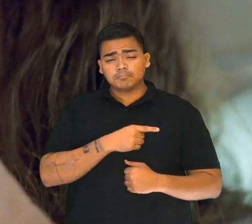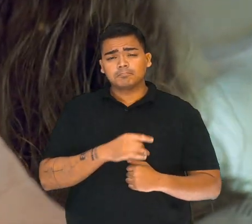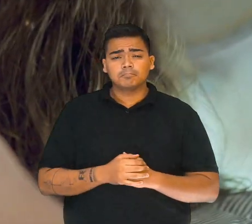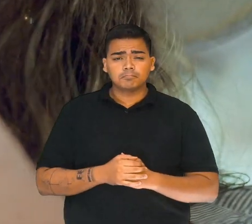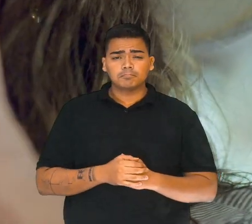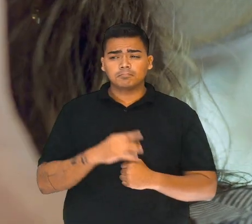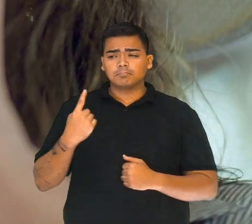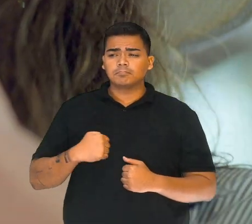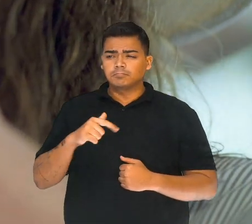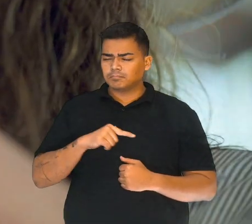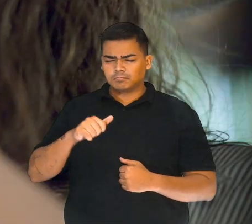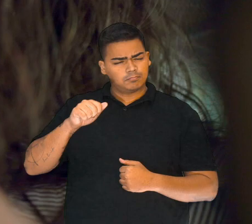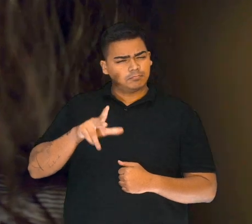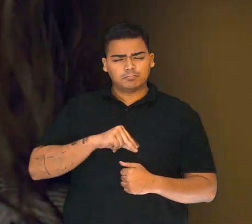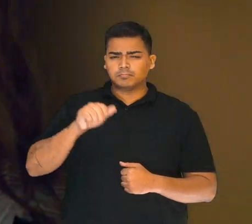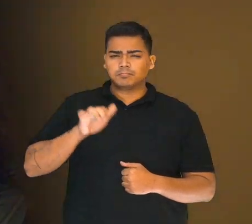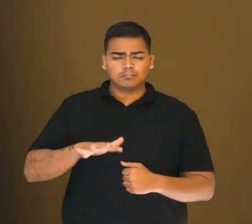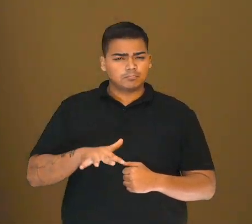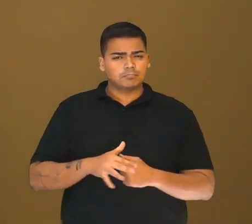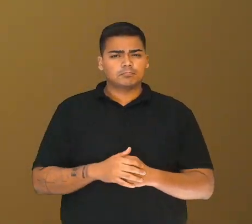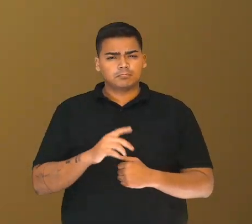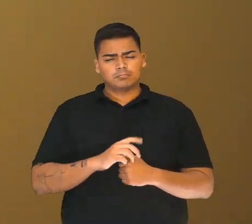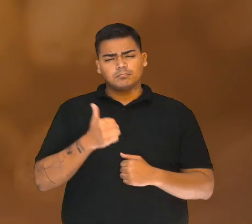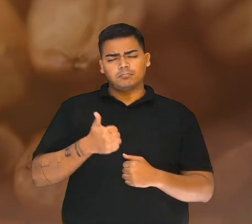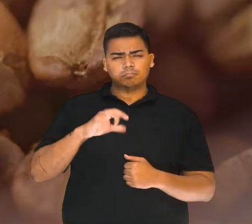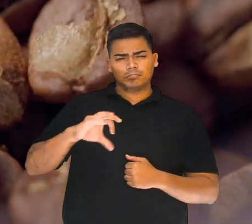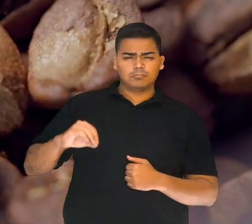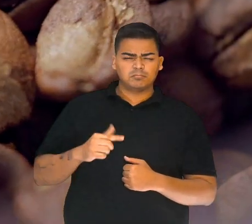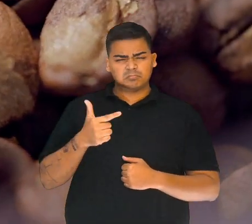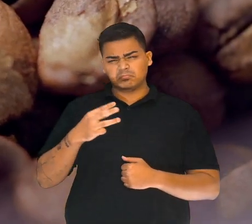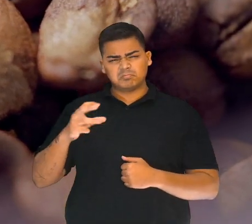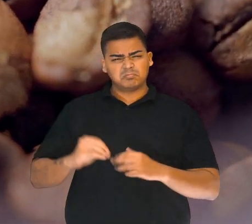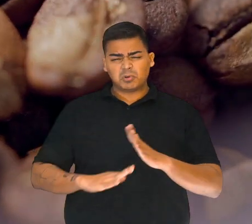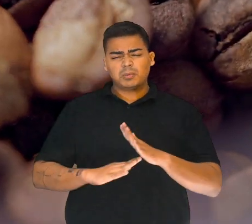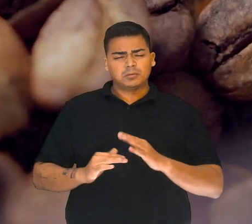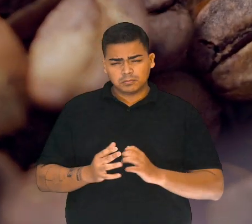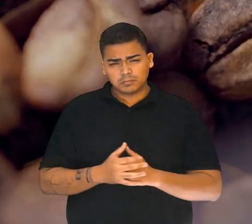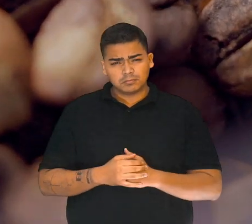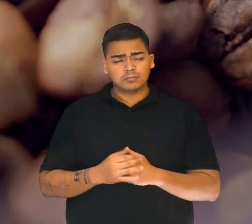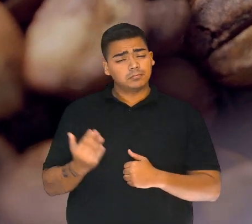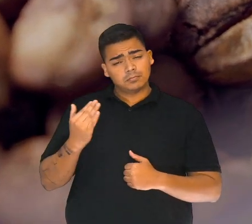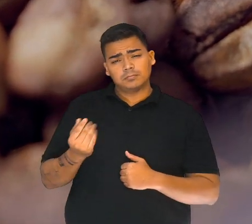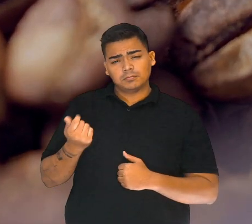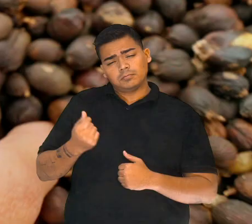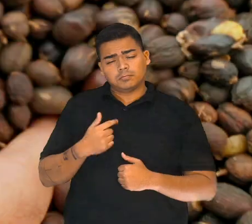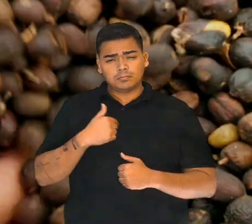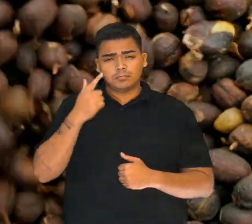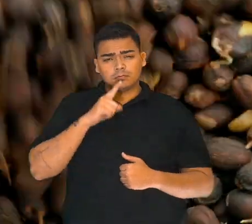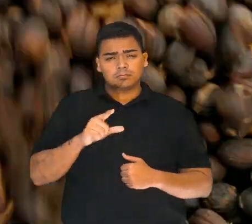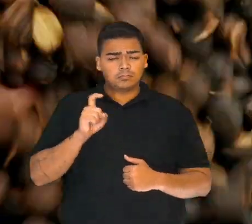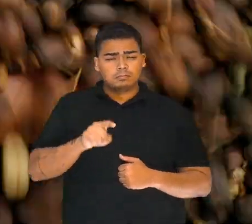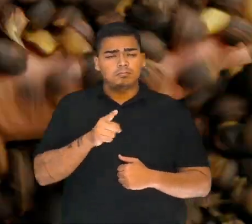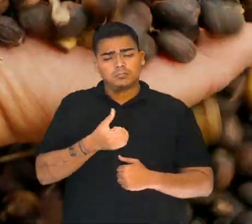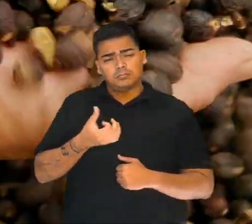Então, a gente vendia, assim, muito barato. 190, 230 no máximo. Desse valor passou